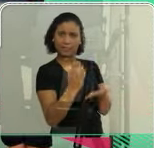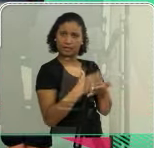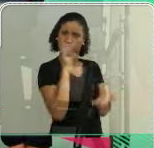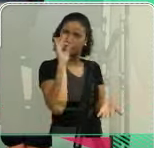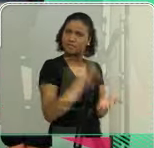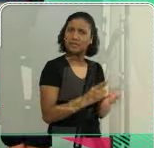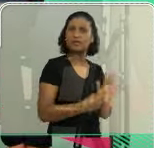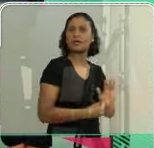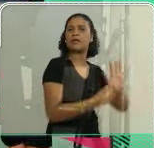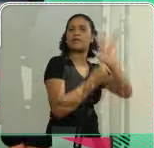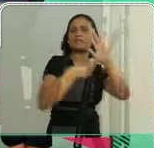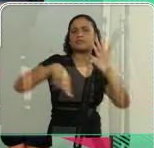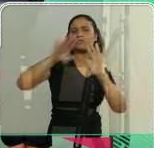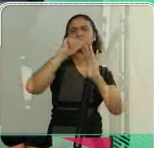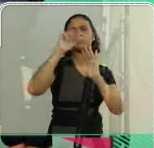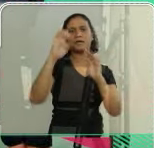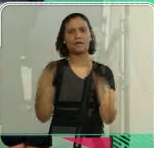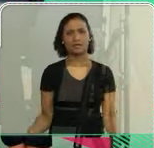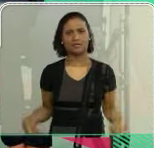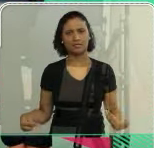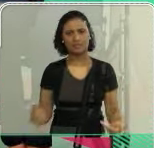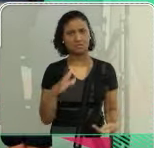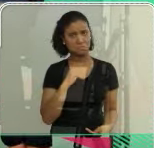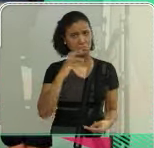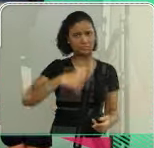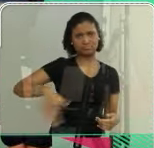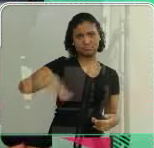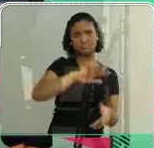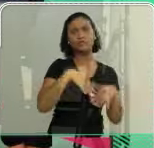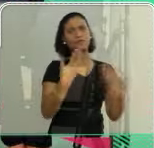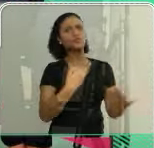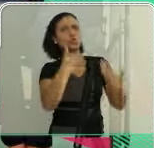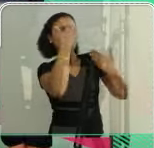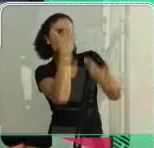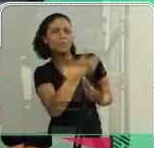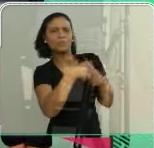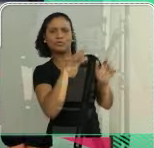referência, não só para mães cadeirantes, mas para mães em geral. Enfim, muito